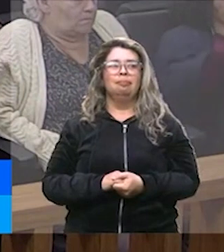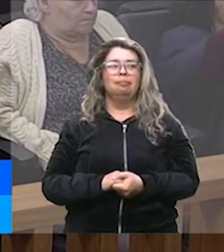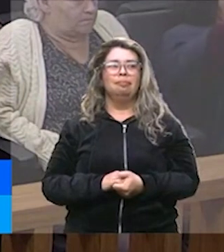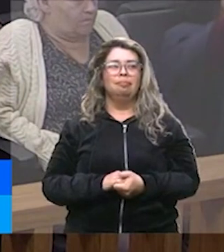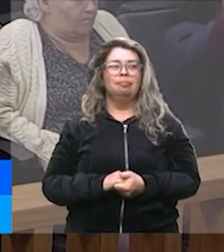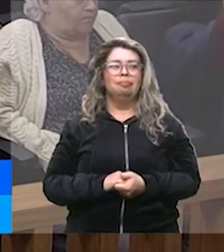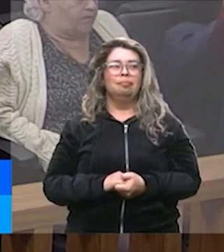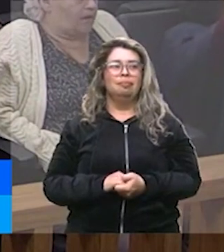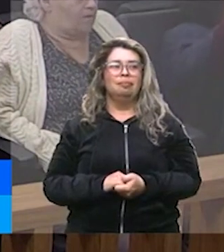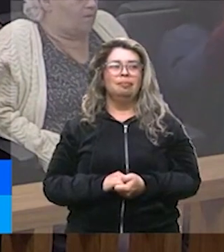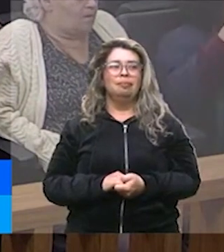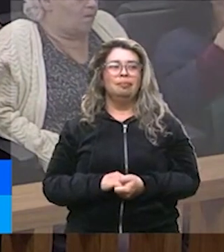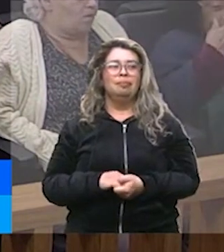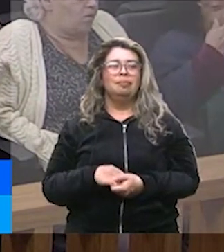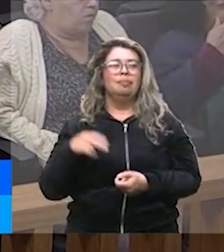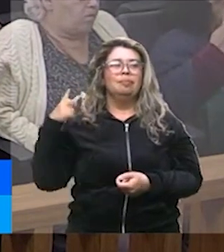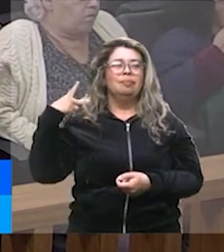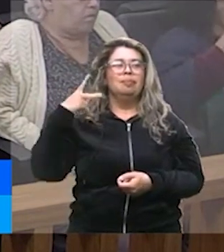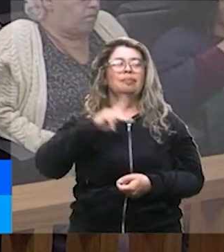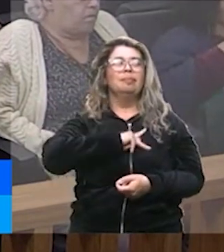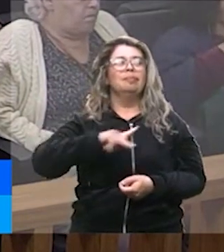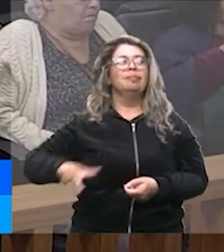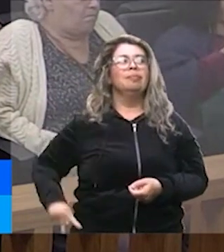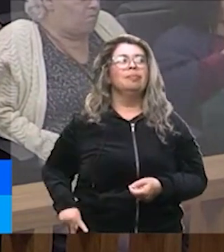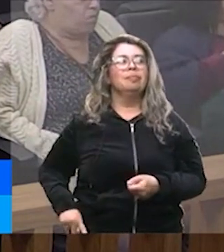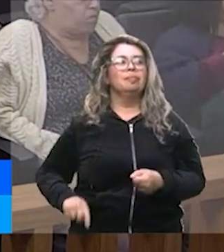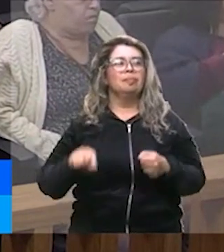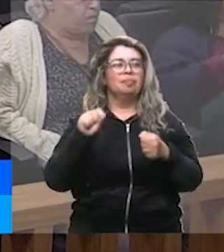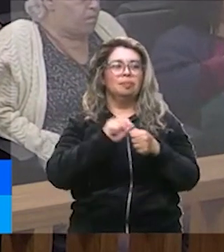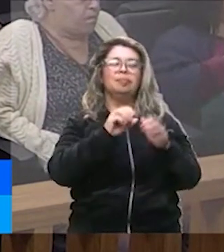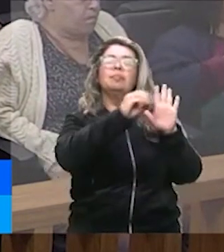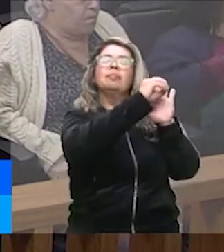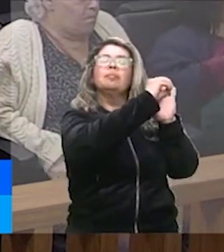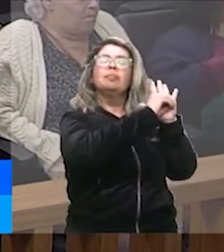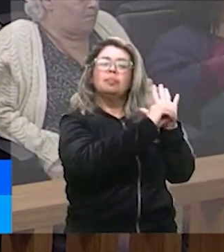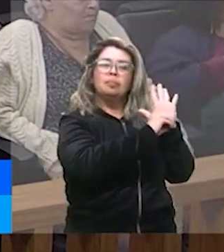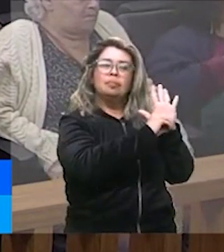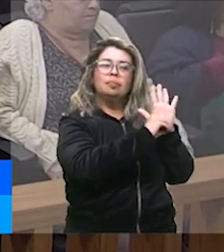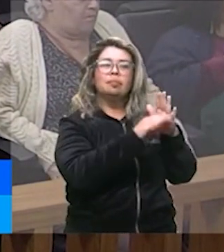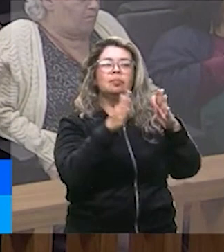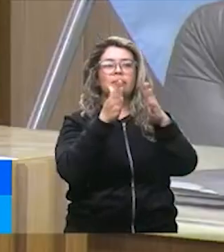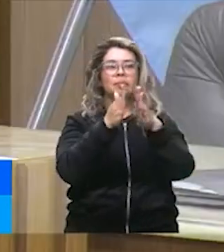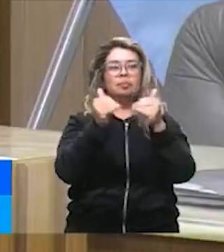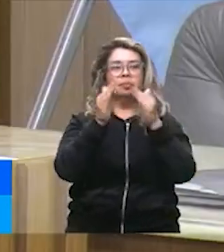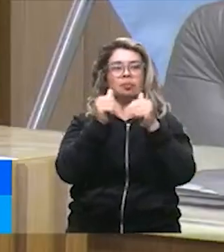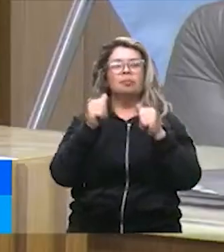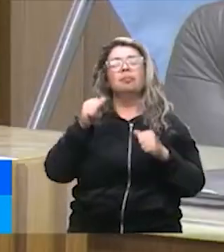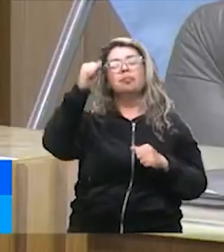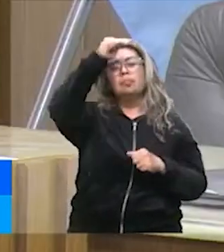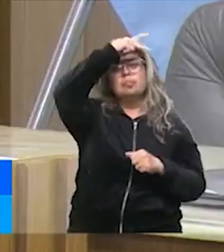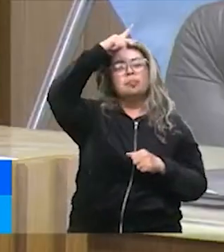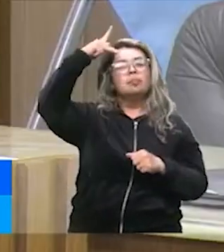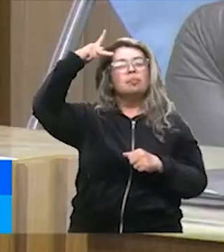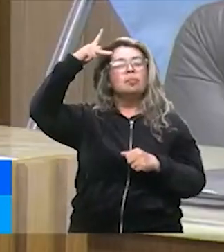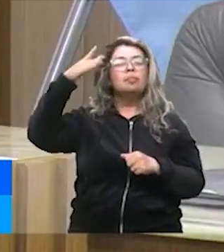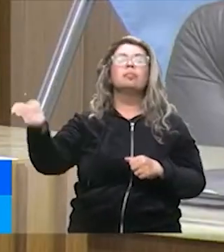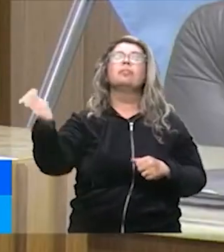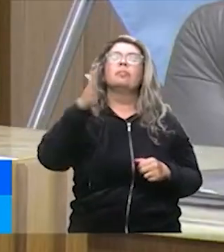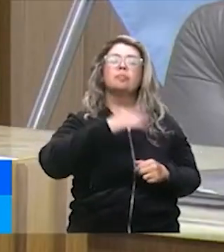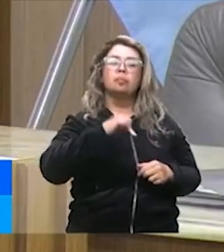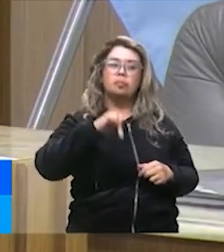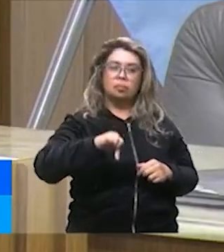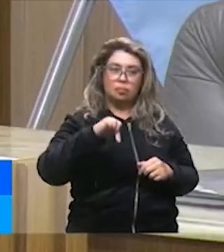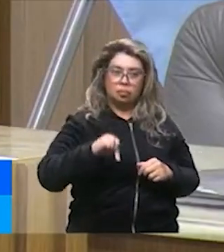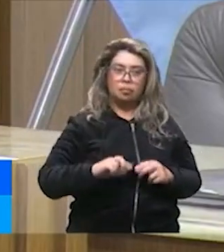vereadora nossa presidente Vamos fazer um ofício Pedir para que o nosso prefeito vem até